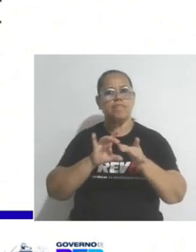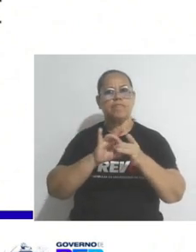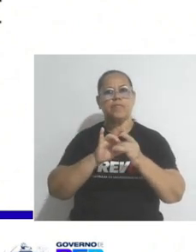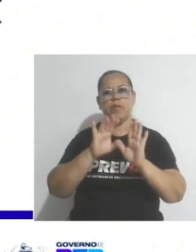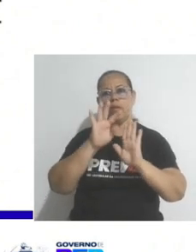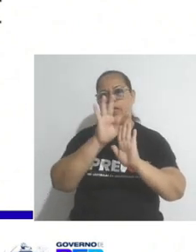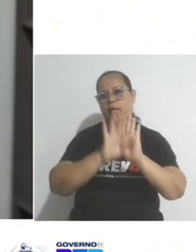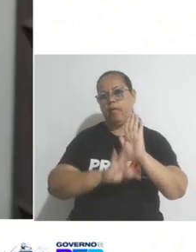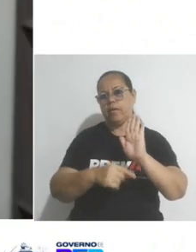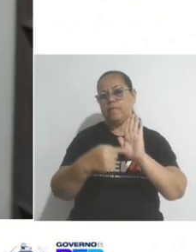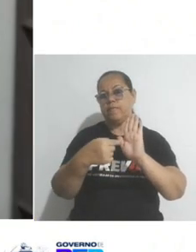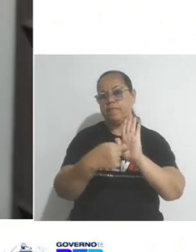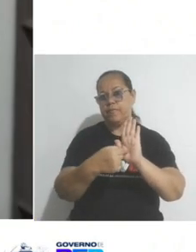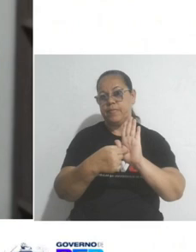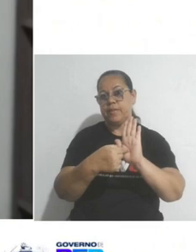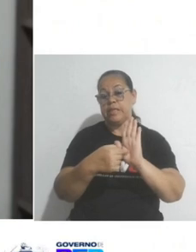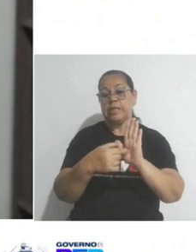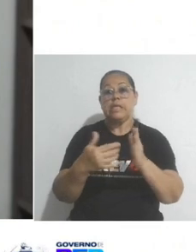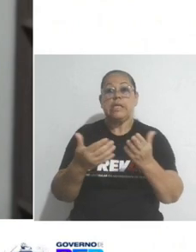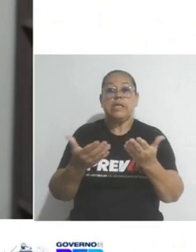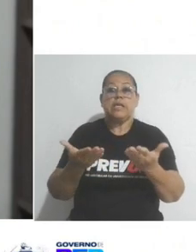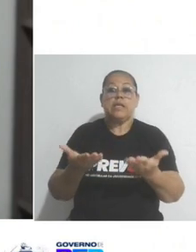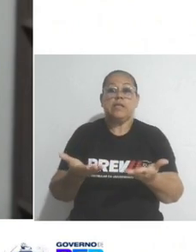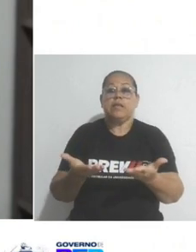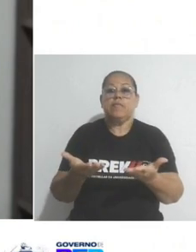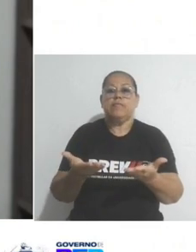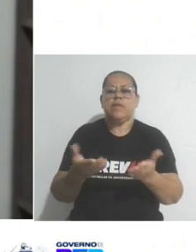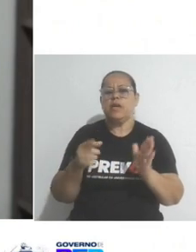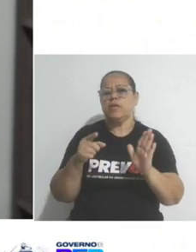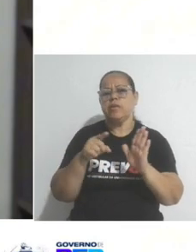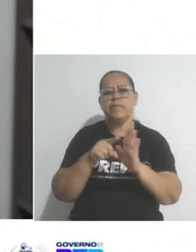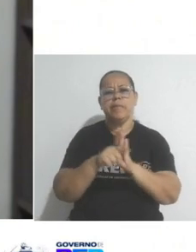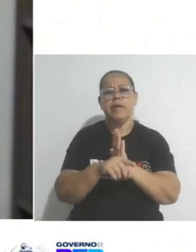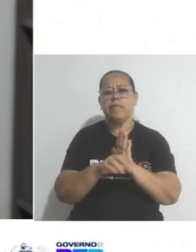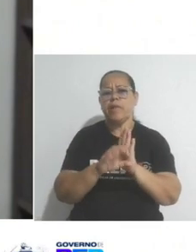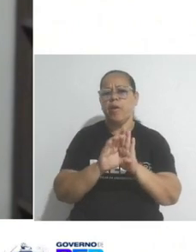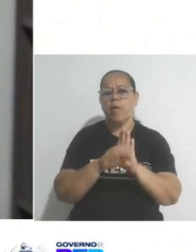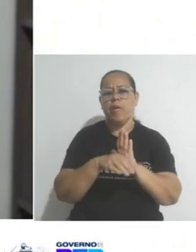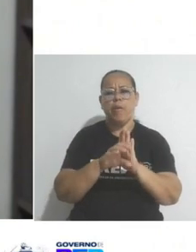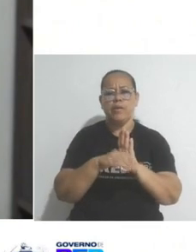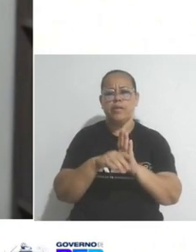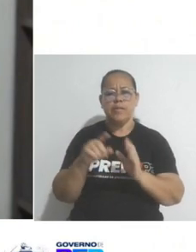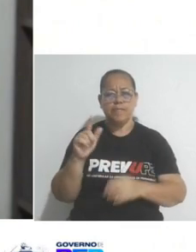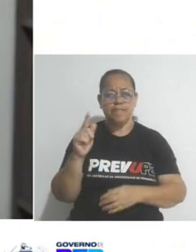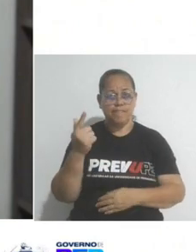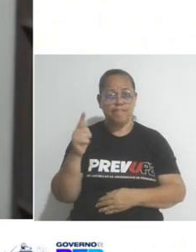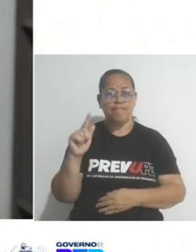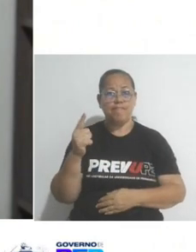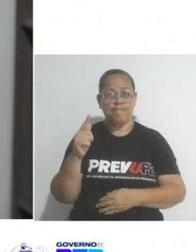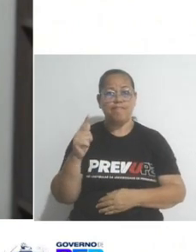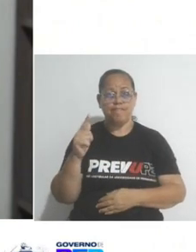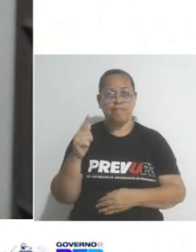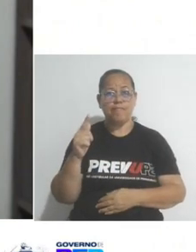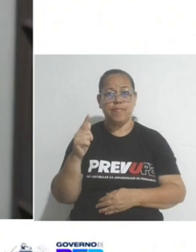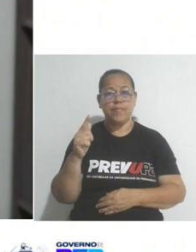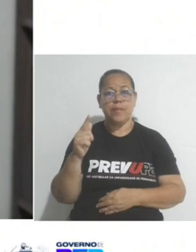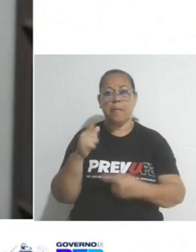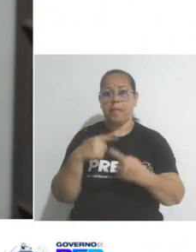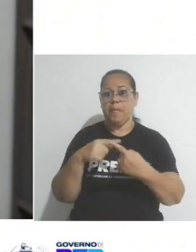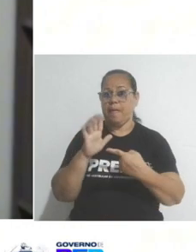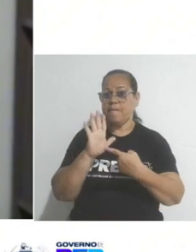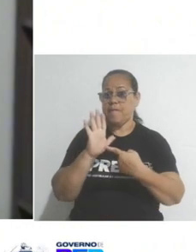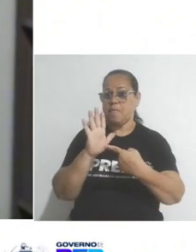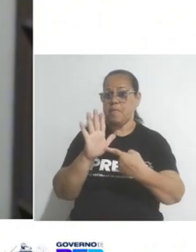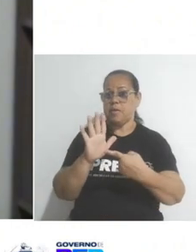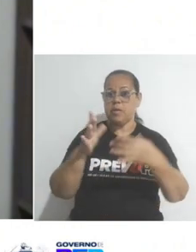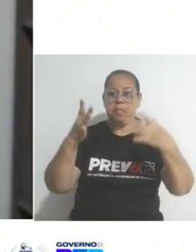refere Essa é uma questão pura conceitual da geografia Ela vai apresentar uma